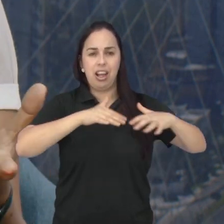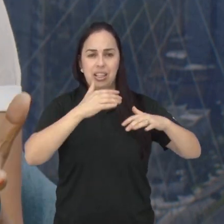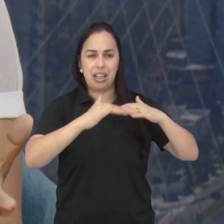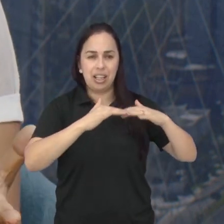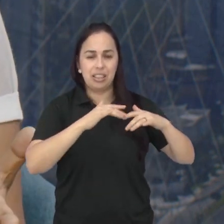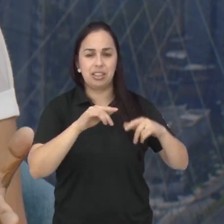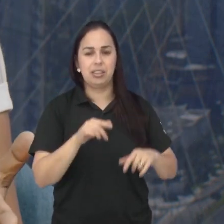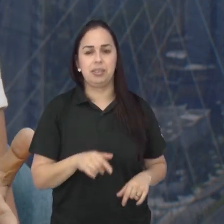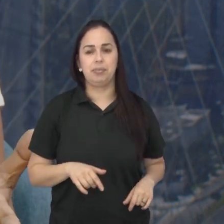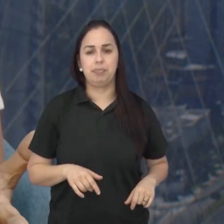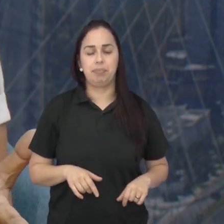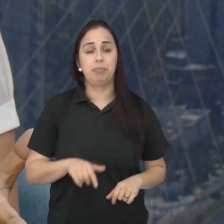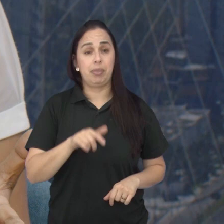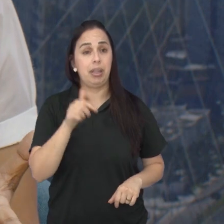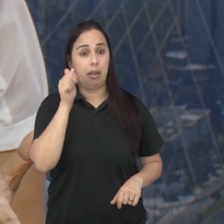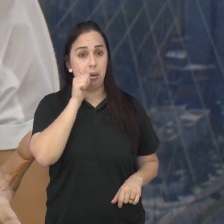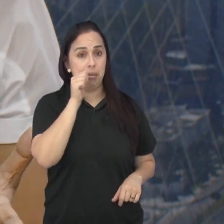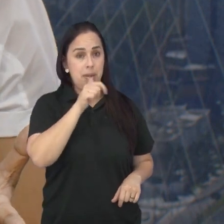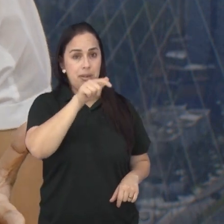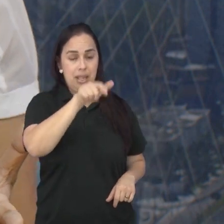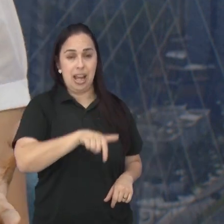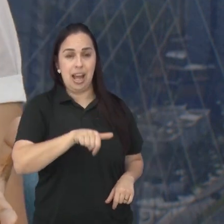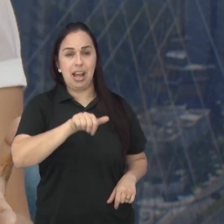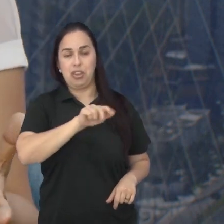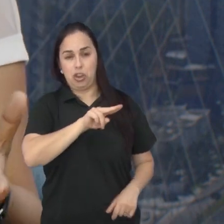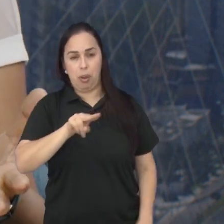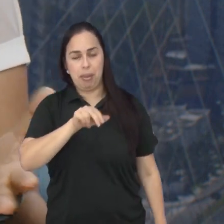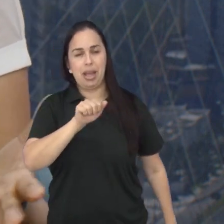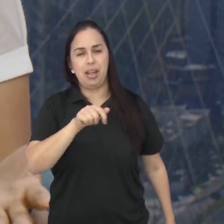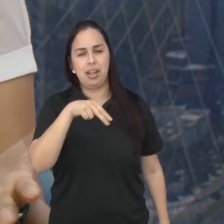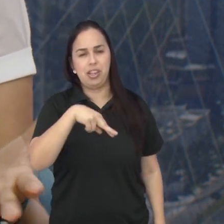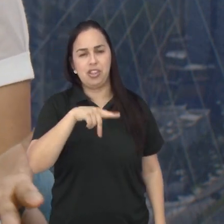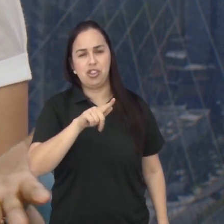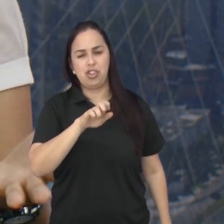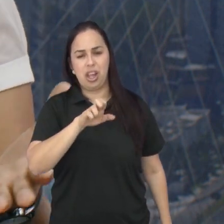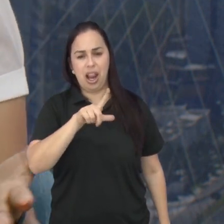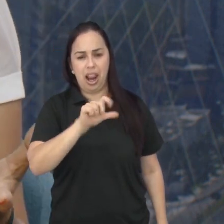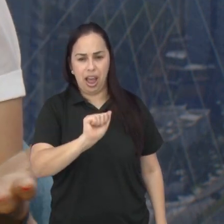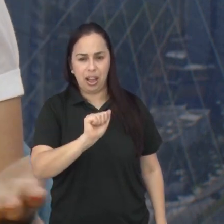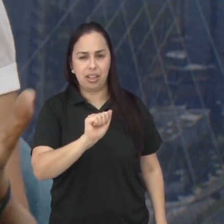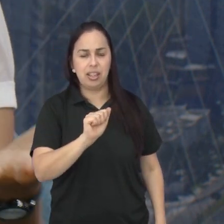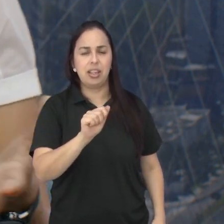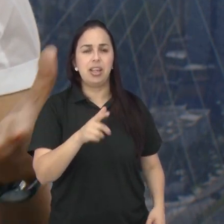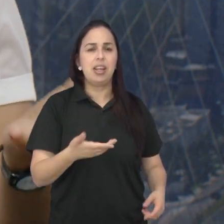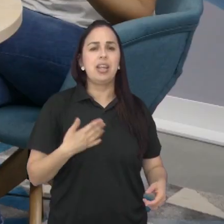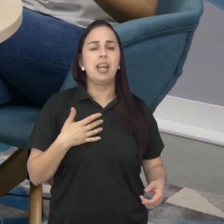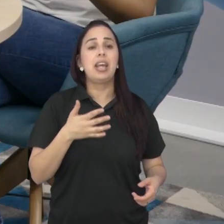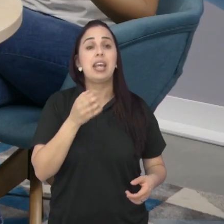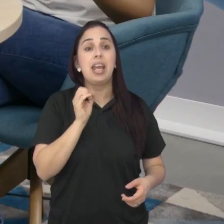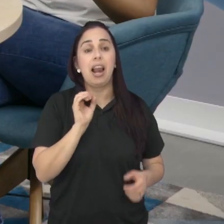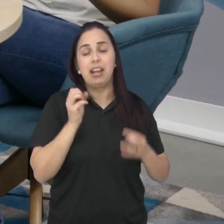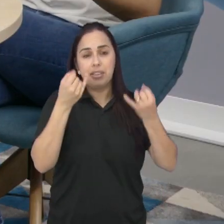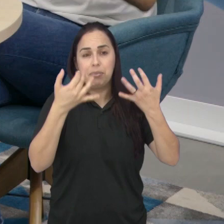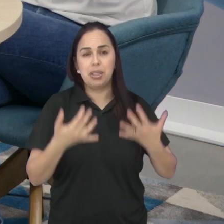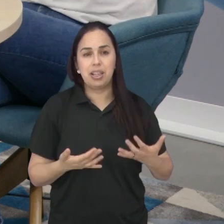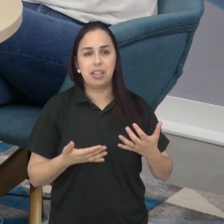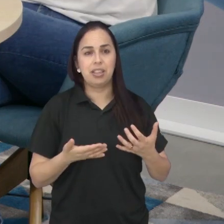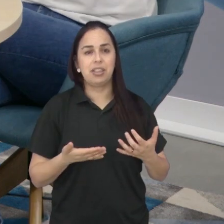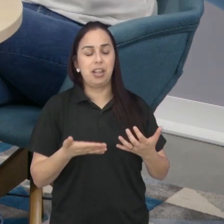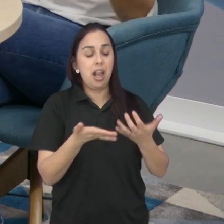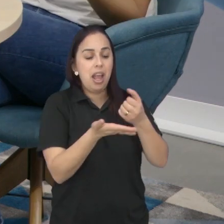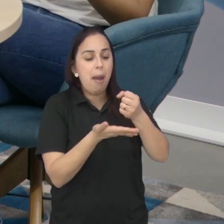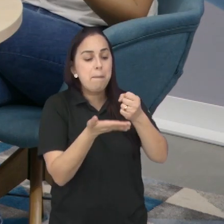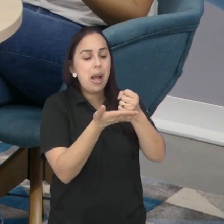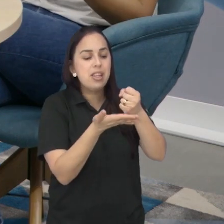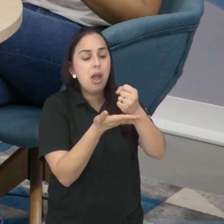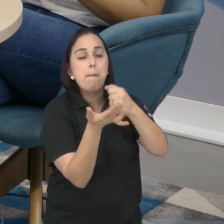gente tem uma intelectual negra americana, Angela Davis, que fala muito disso, né? Que essa base, quando ela se movimenta, ela muda